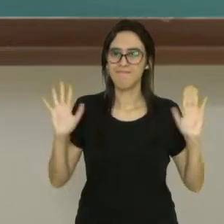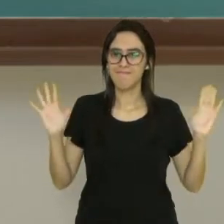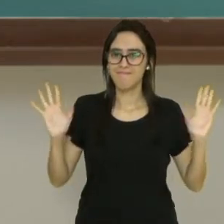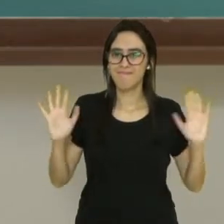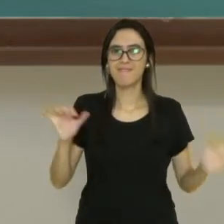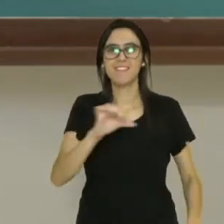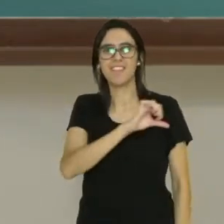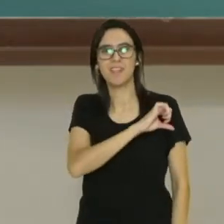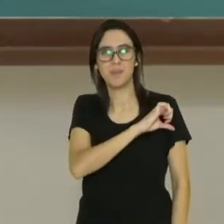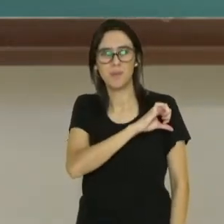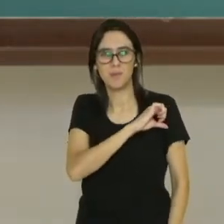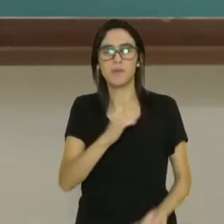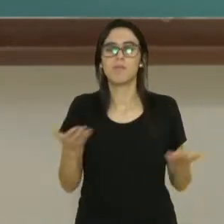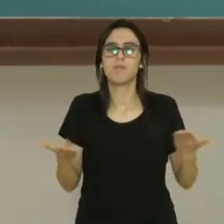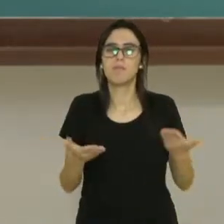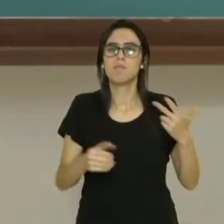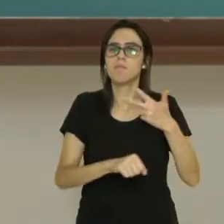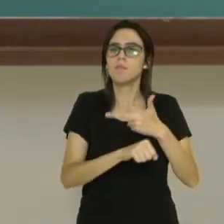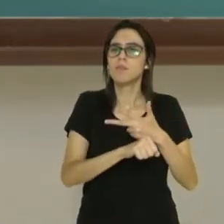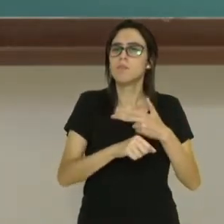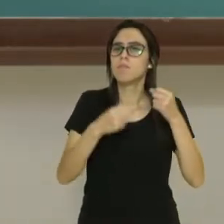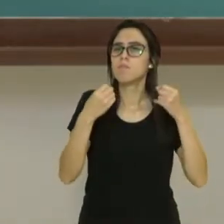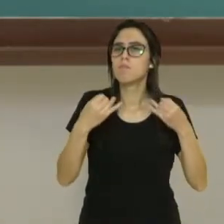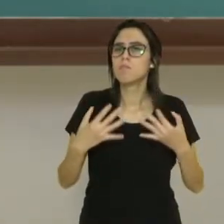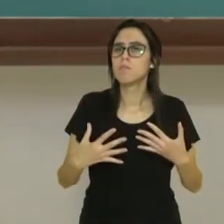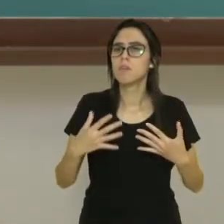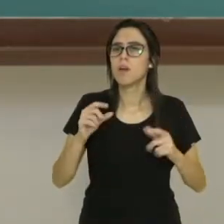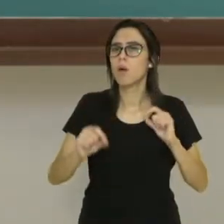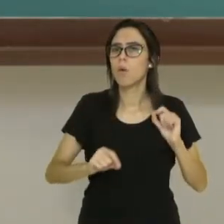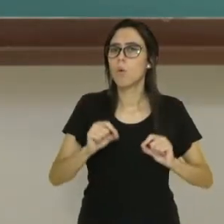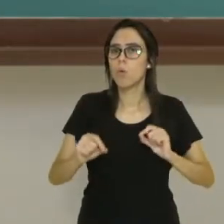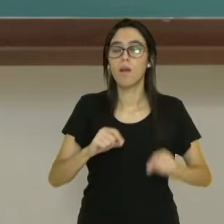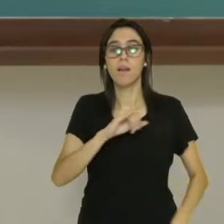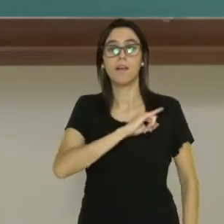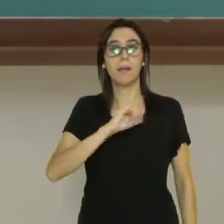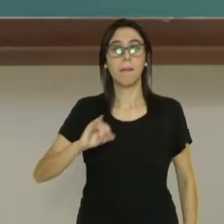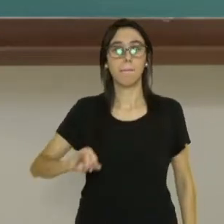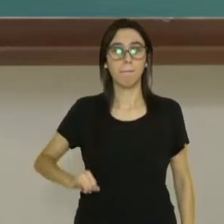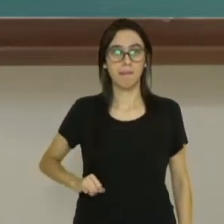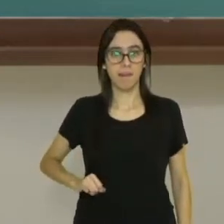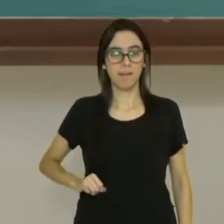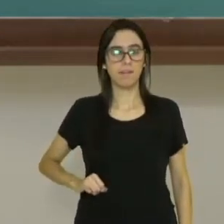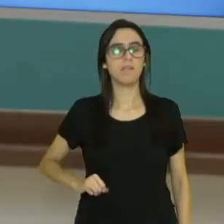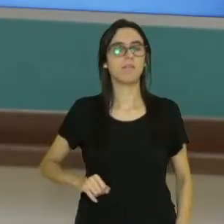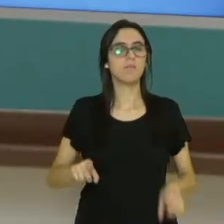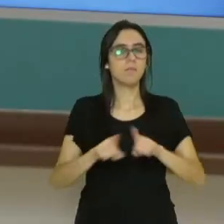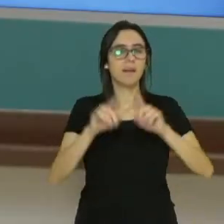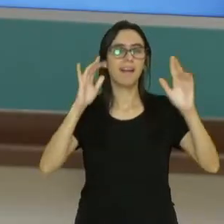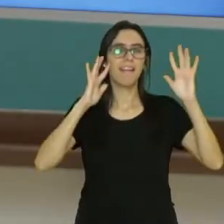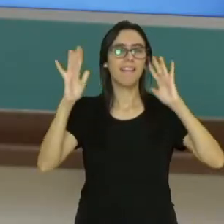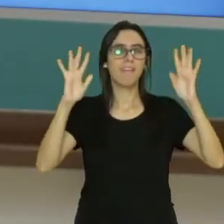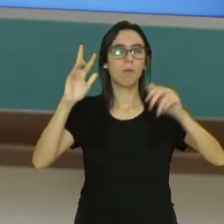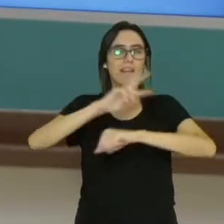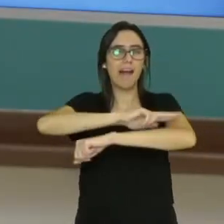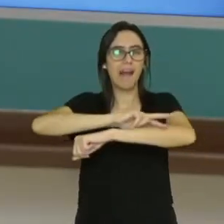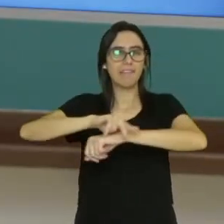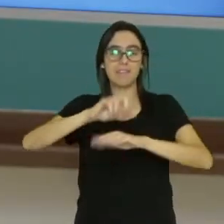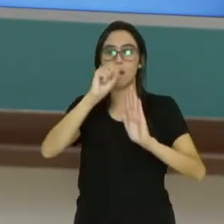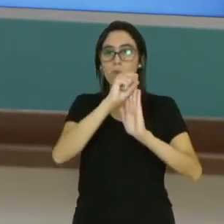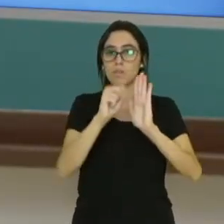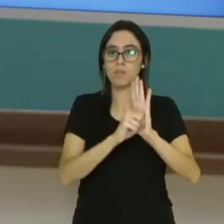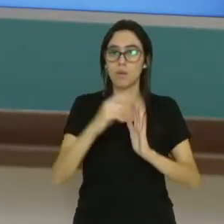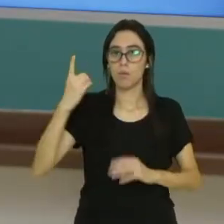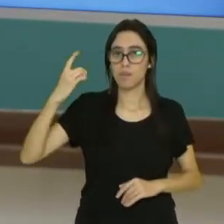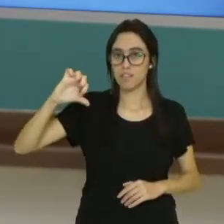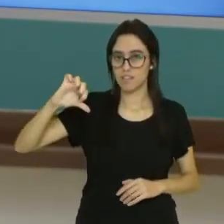Olá, estudantes do 9º ano! Nesse vídeo vamos falar sobre o imperialismo e as teorias raciais do século